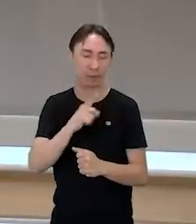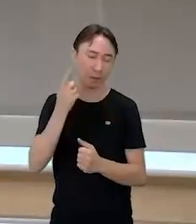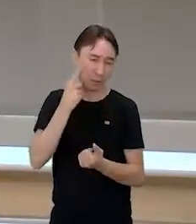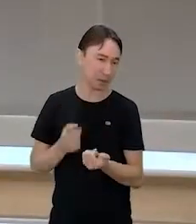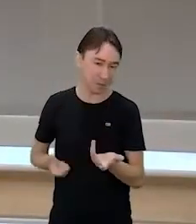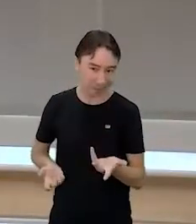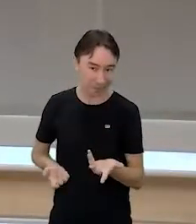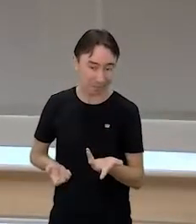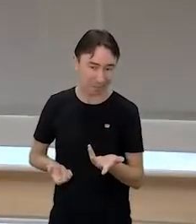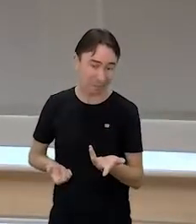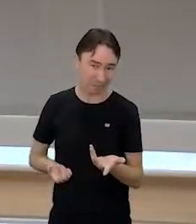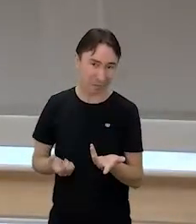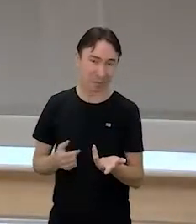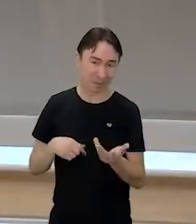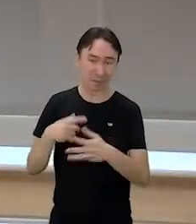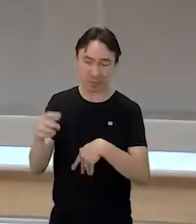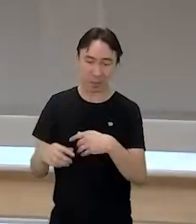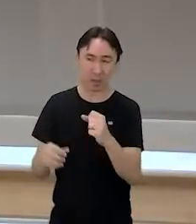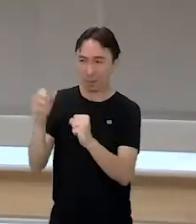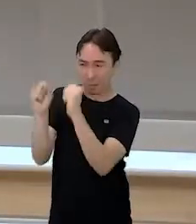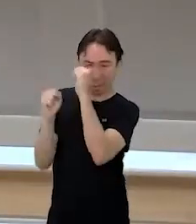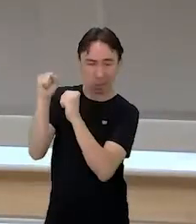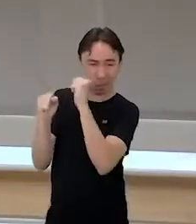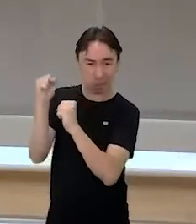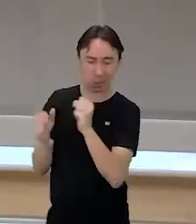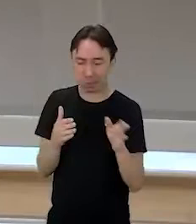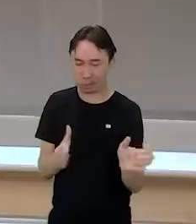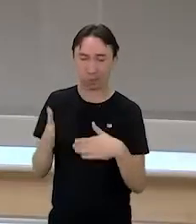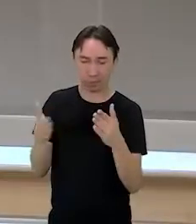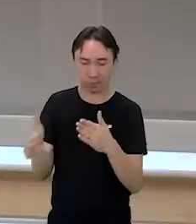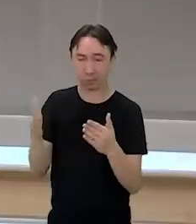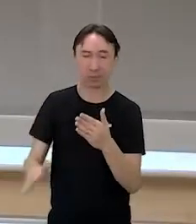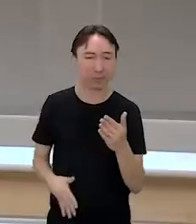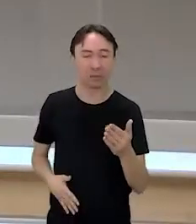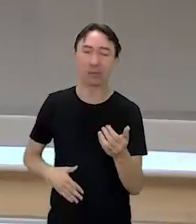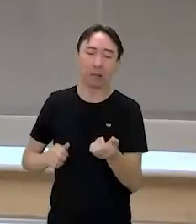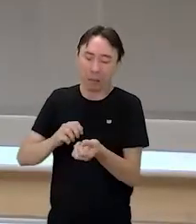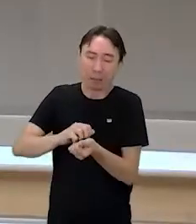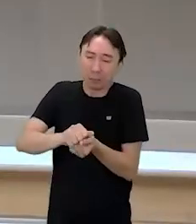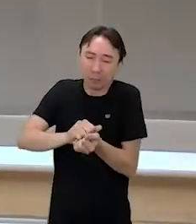pode triturar o calcário e, logicamente,